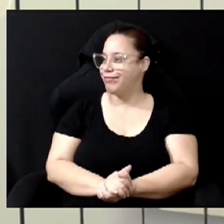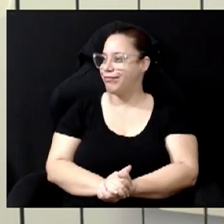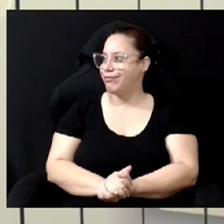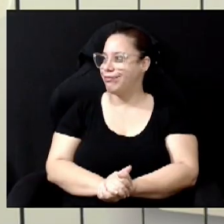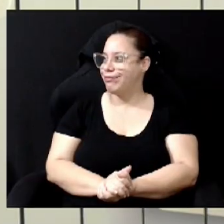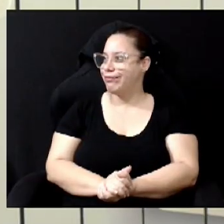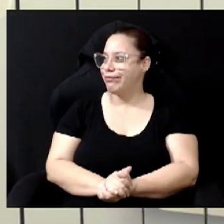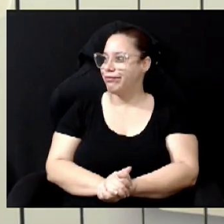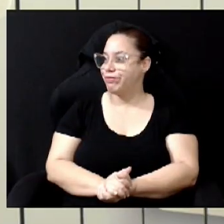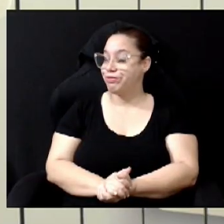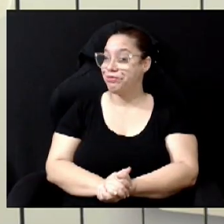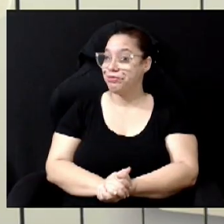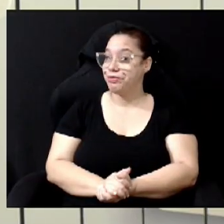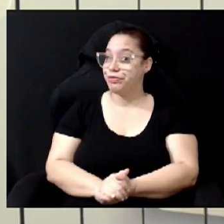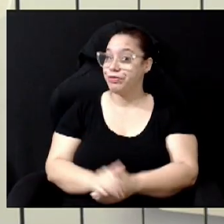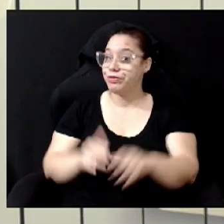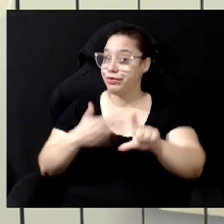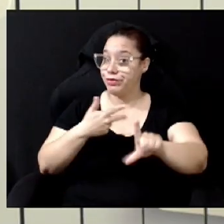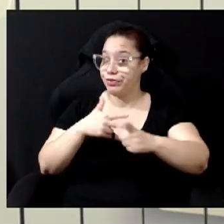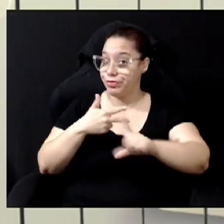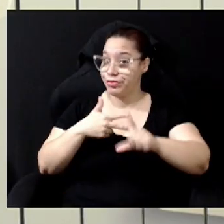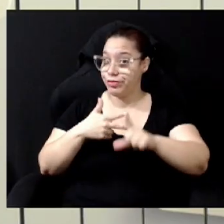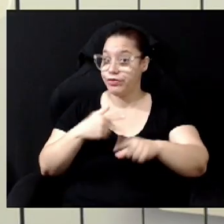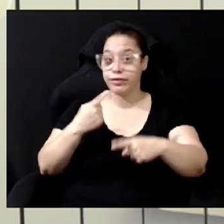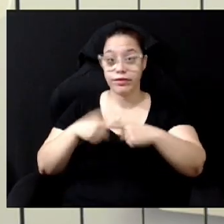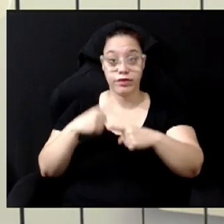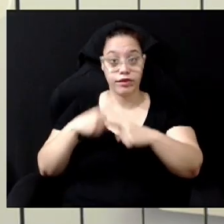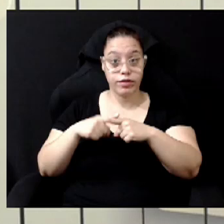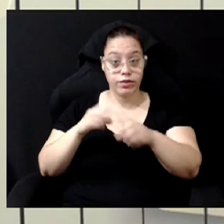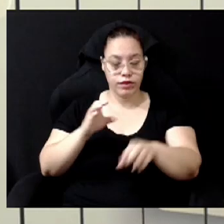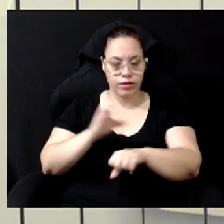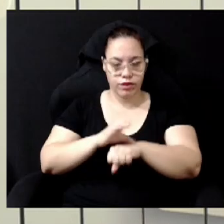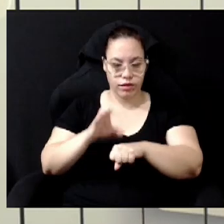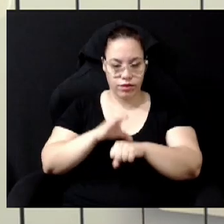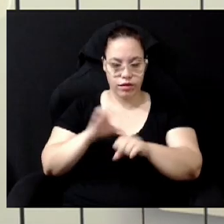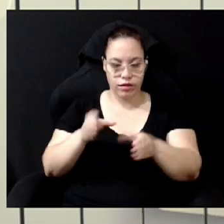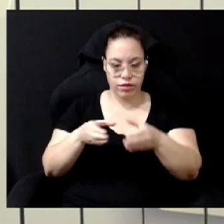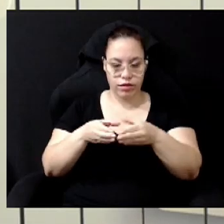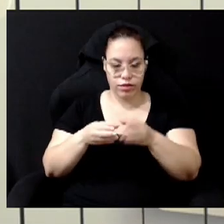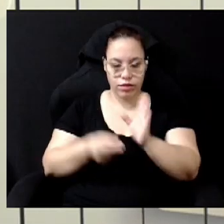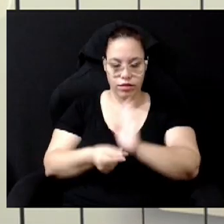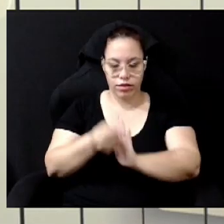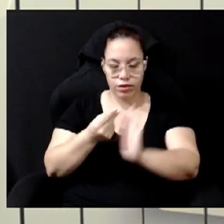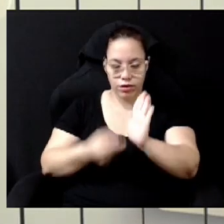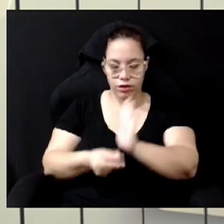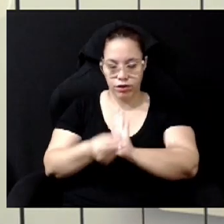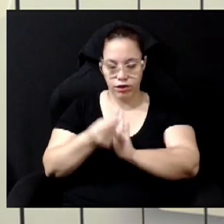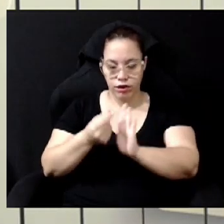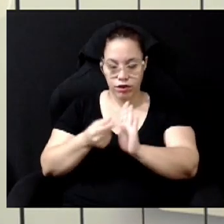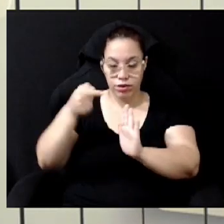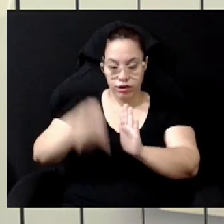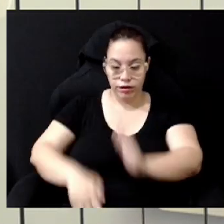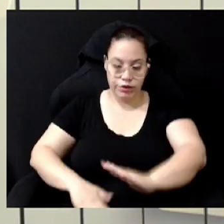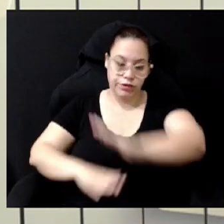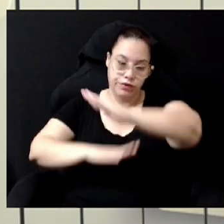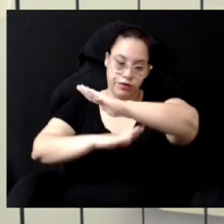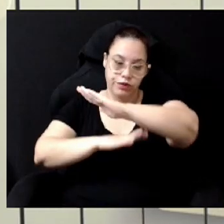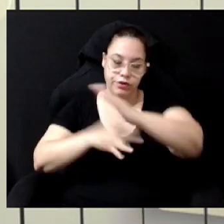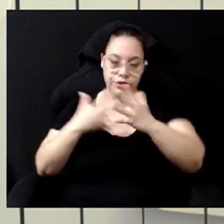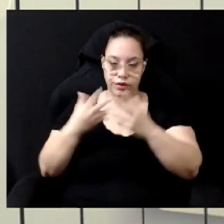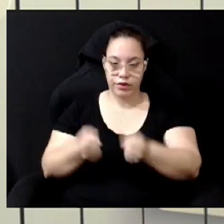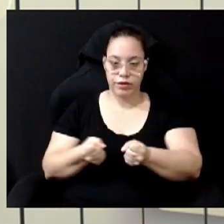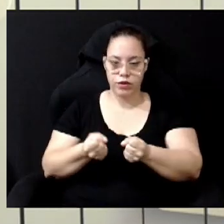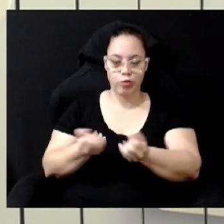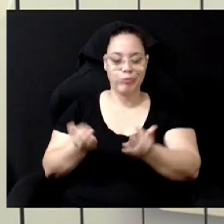Hora das notícias do Legislativo, porque a Comissão Permanente de Finanças e Orçamento aqui da Câmara se reuniu pela